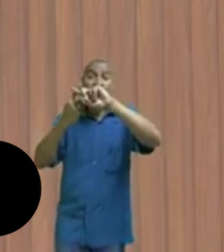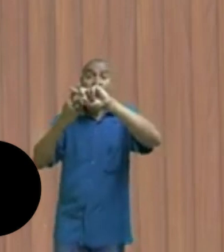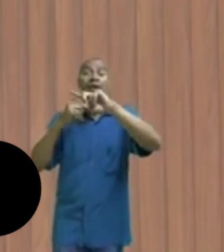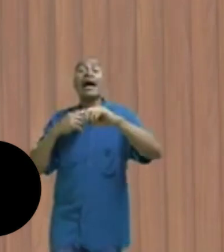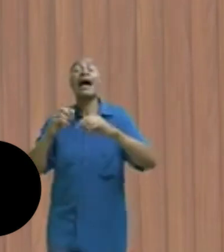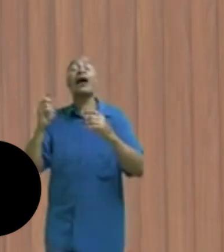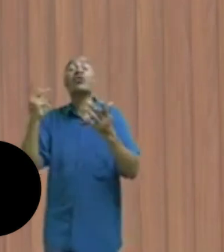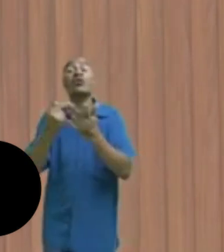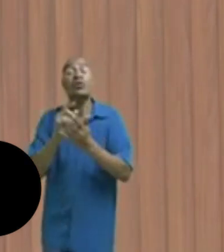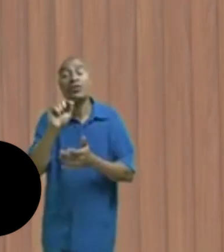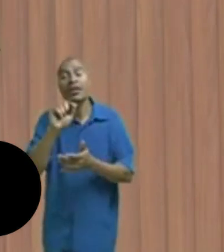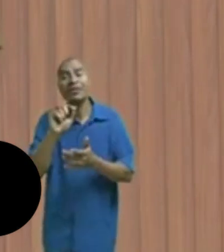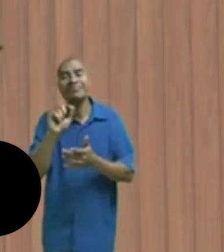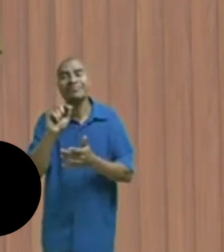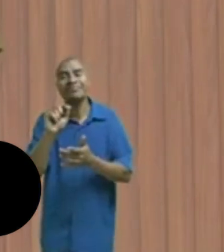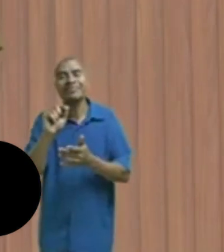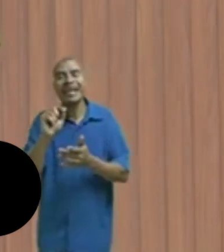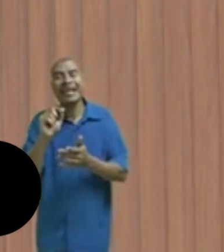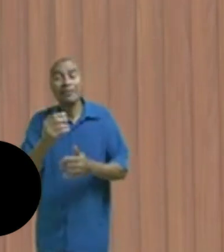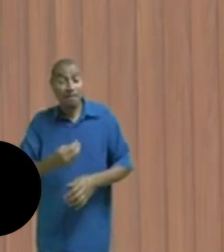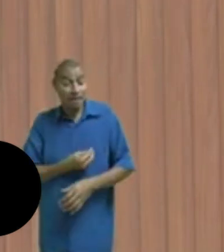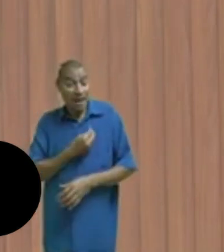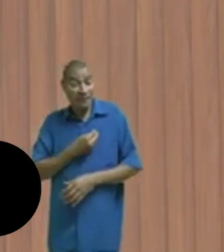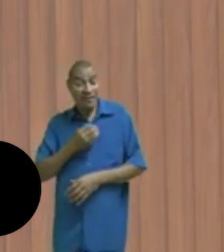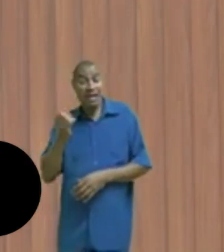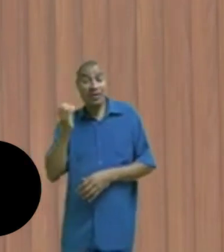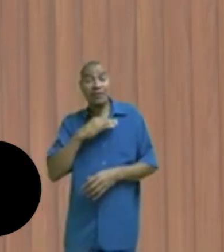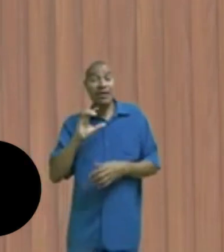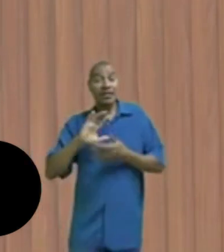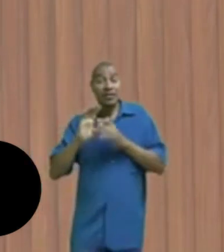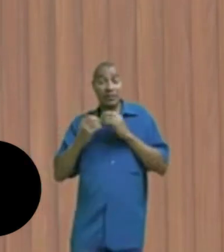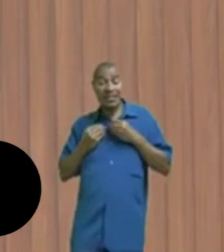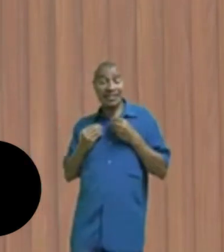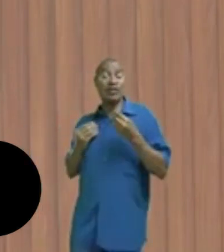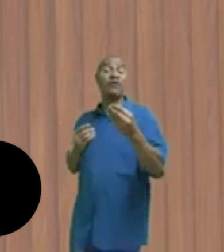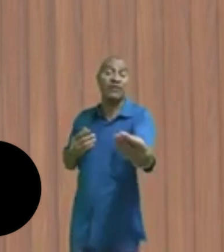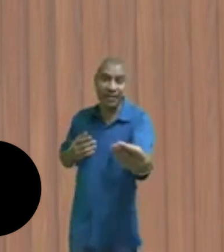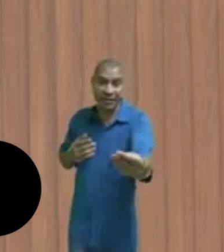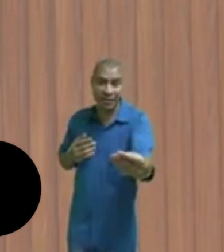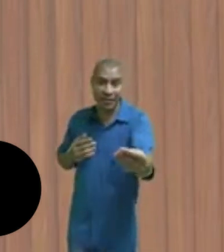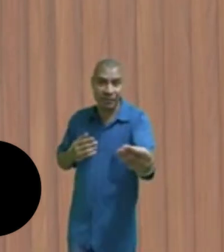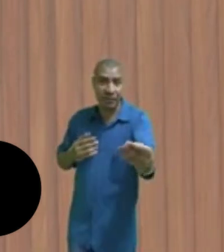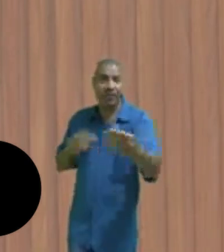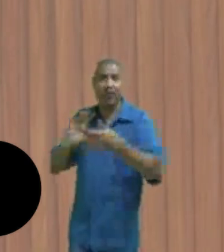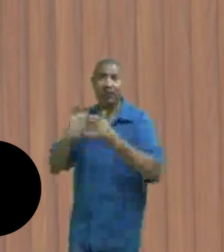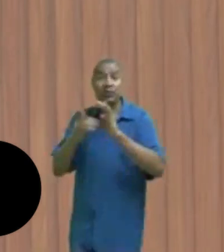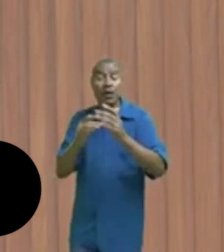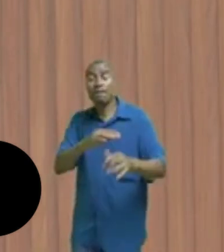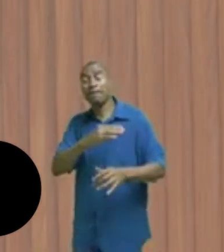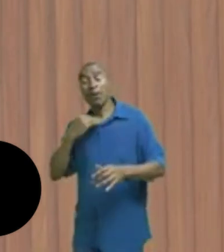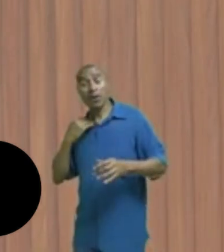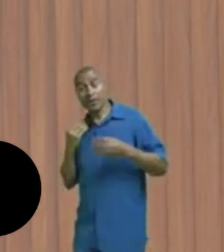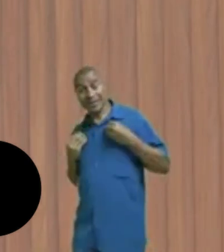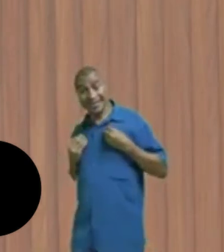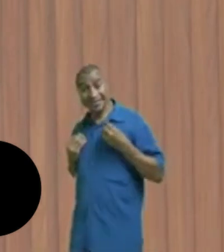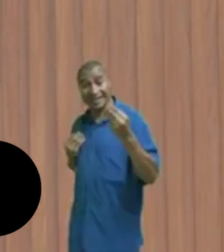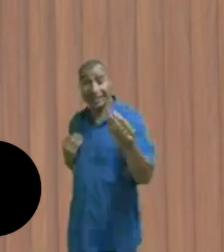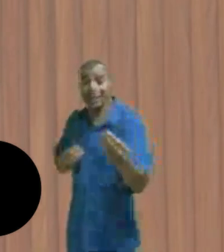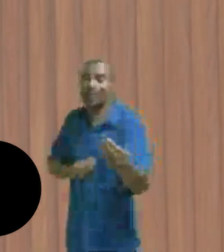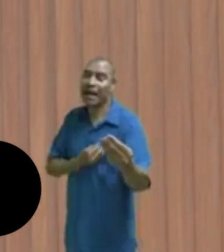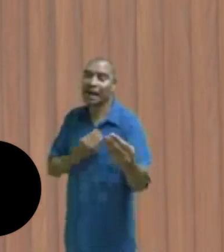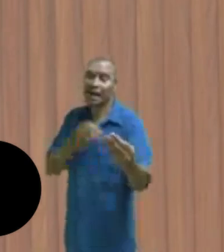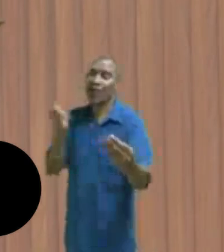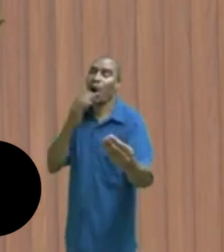cruz. É pela cruz que os cristãos são redimidos, seus pecados são expiados,